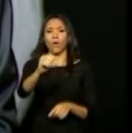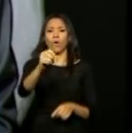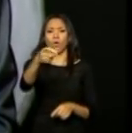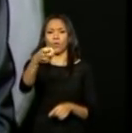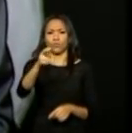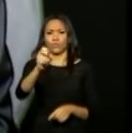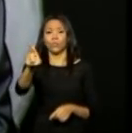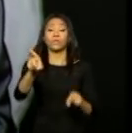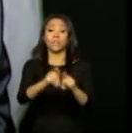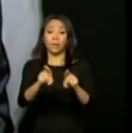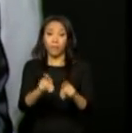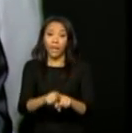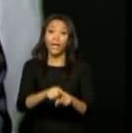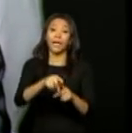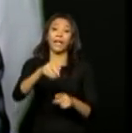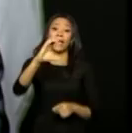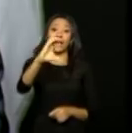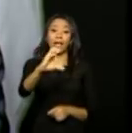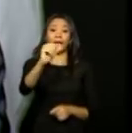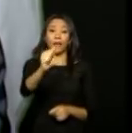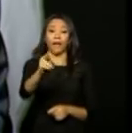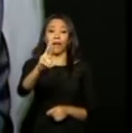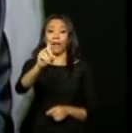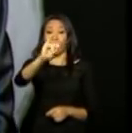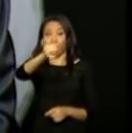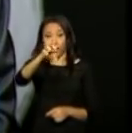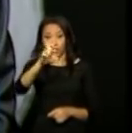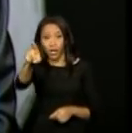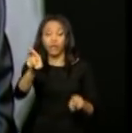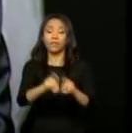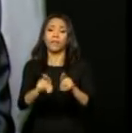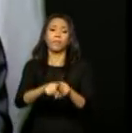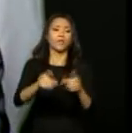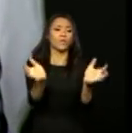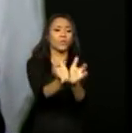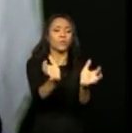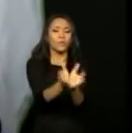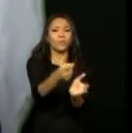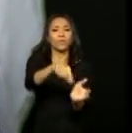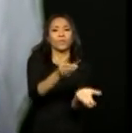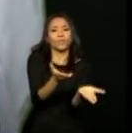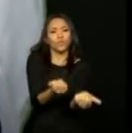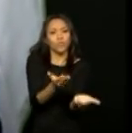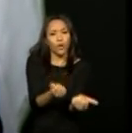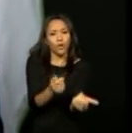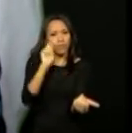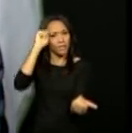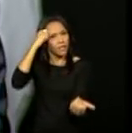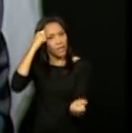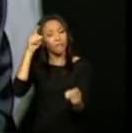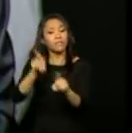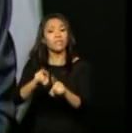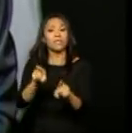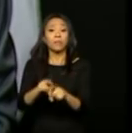Do acarajé e do tucupi, da juventude negra e do baile funk,